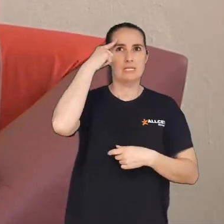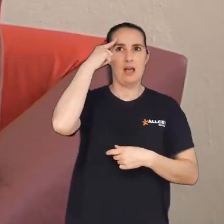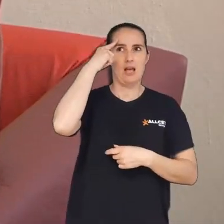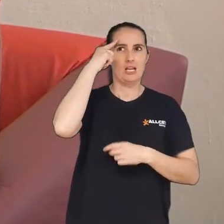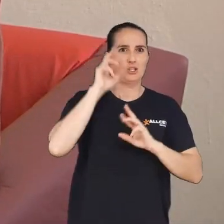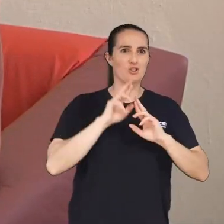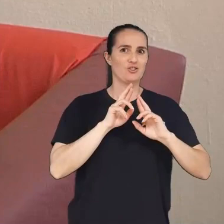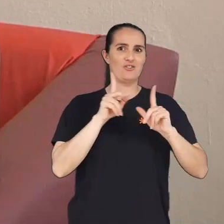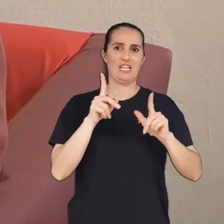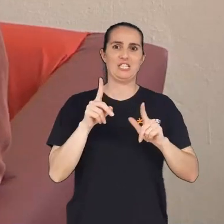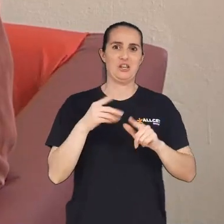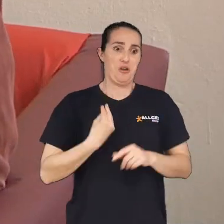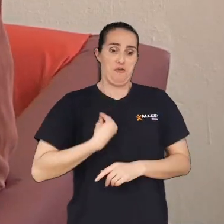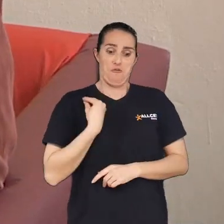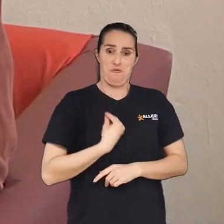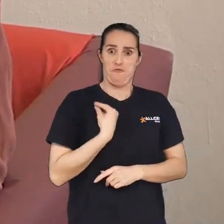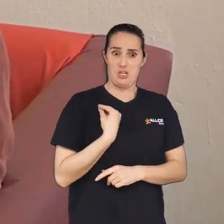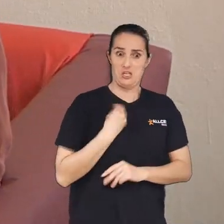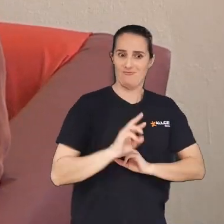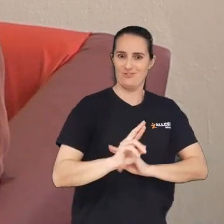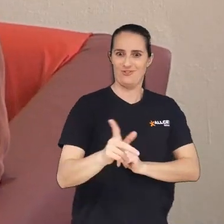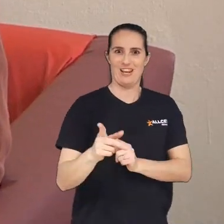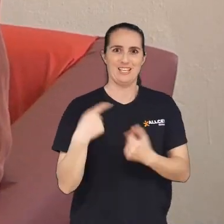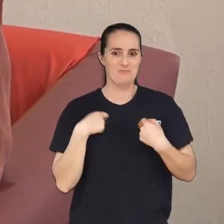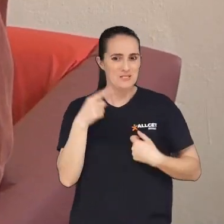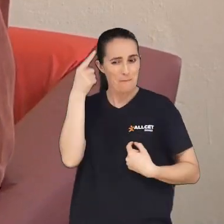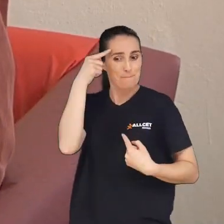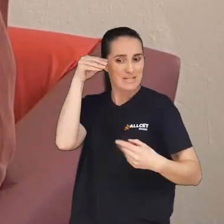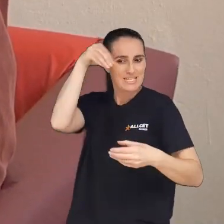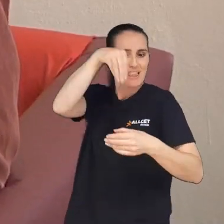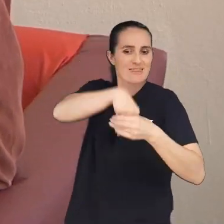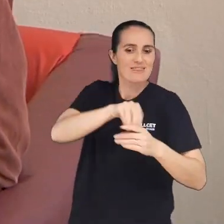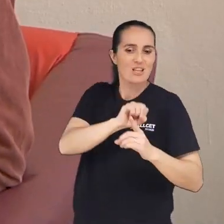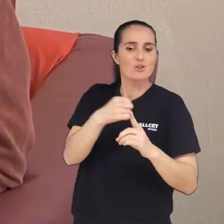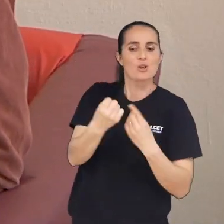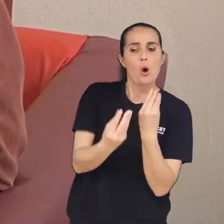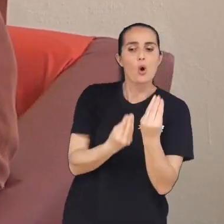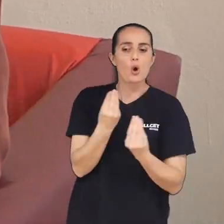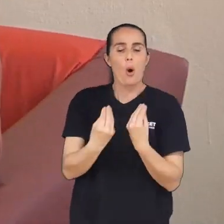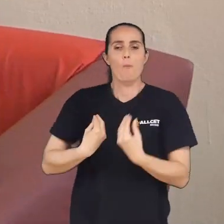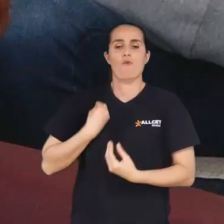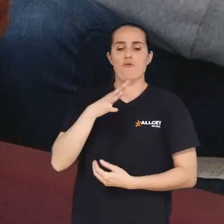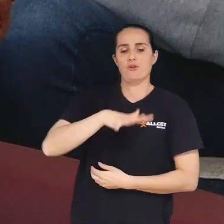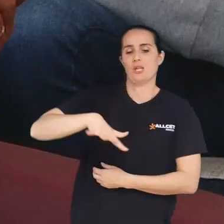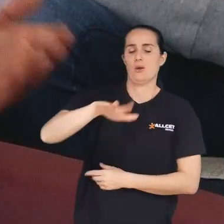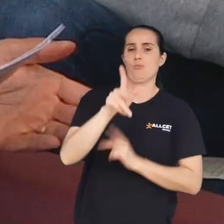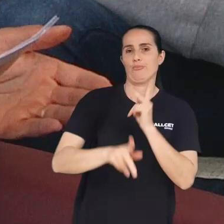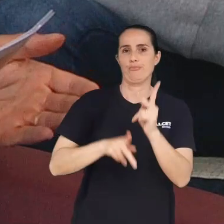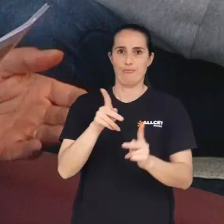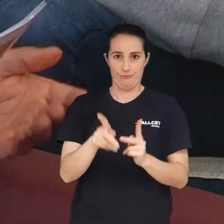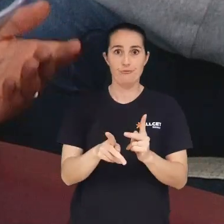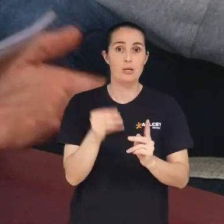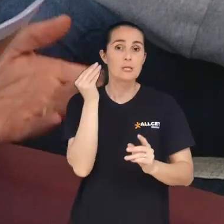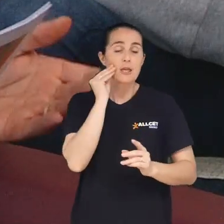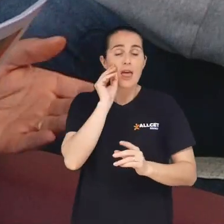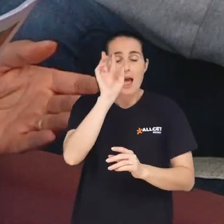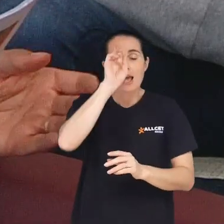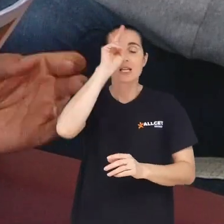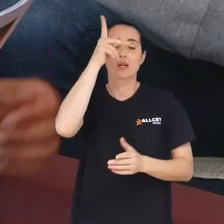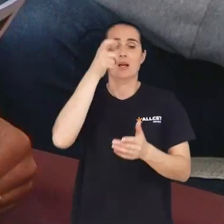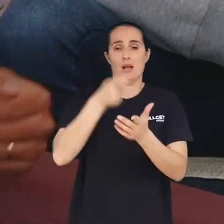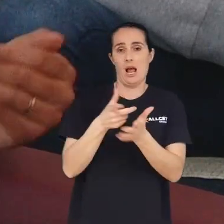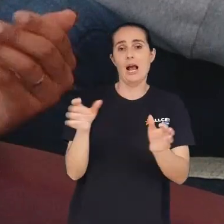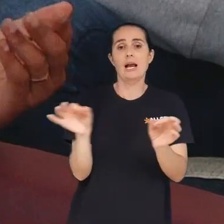tendo e ampliar para poder encontrar a solução do que apresentam para a gente. Vereador, muito